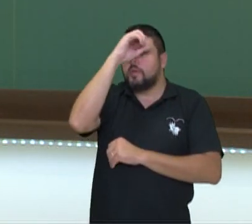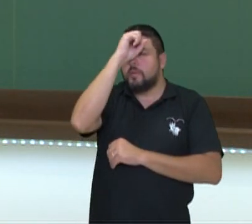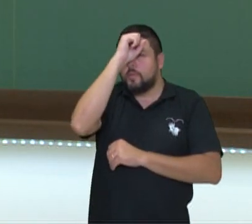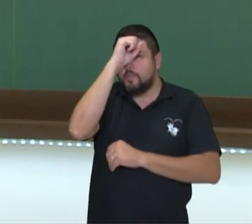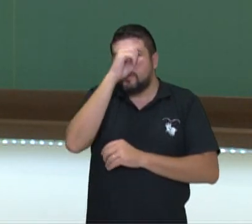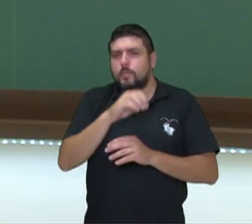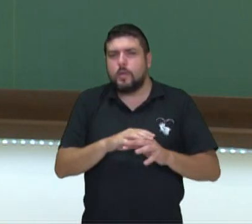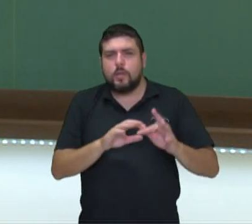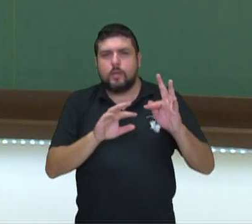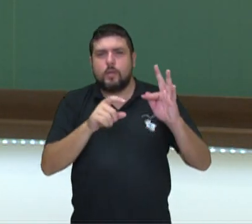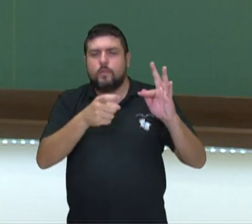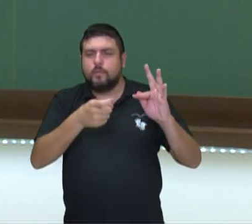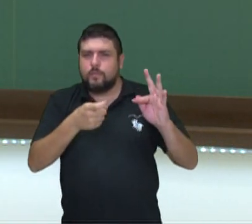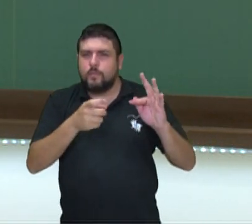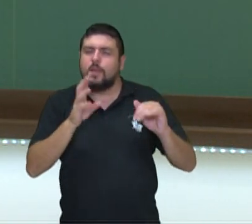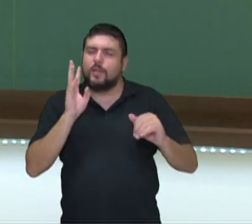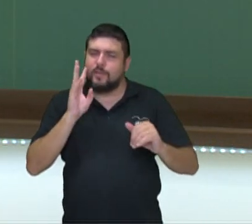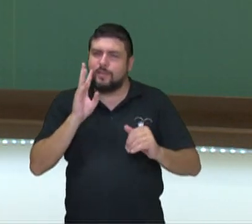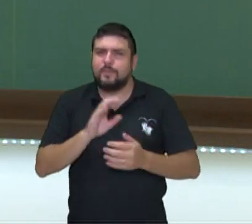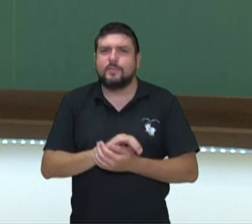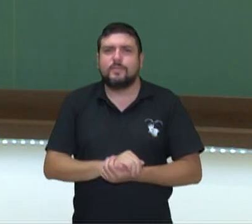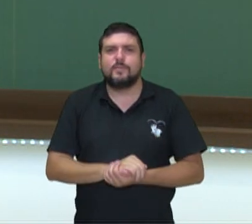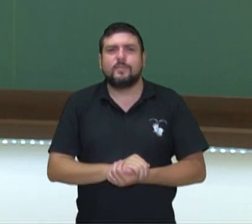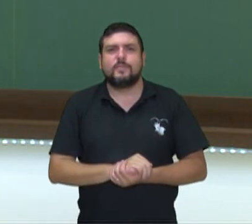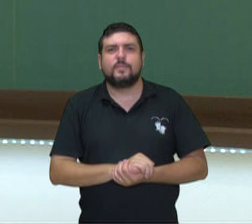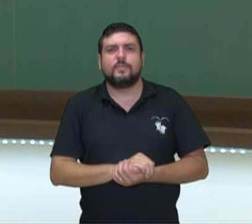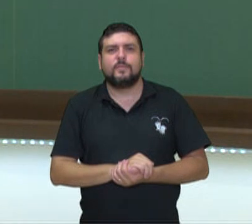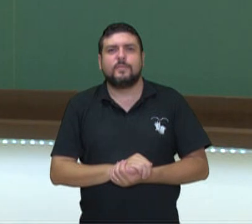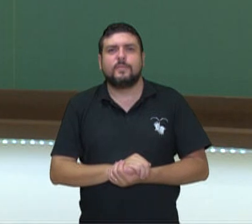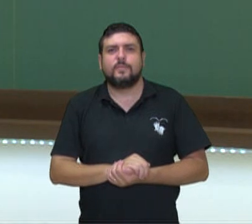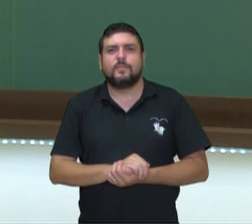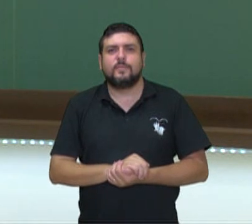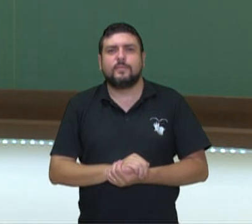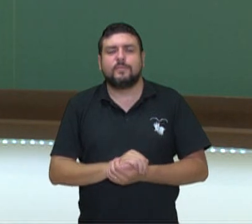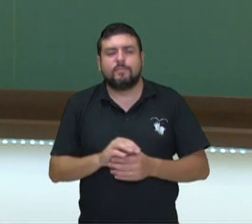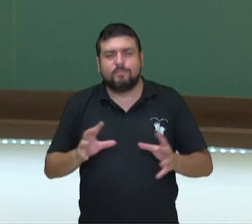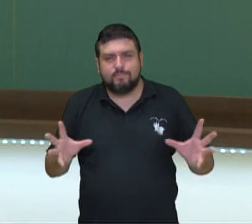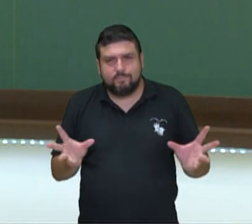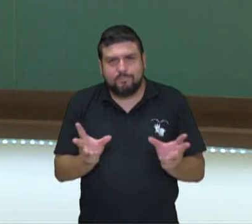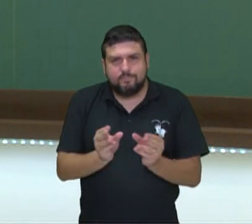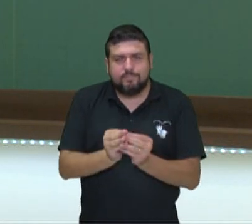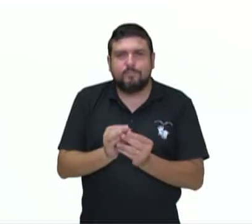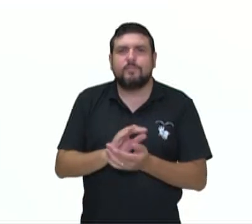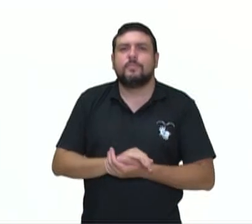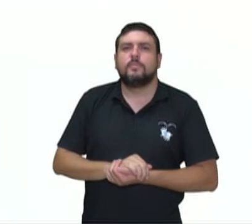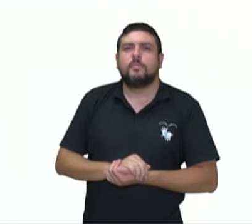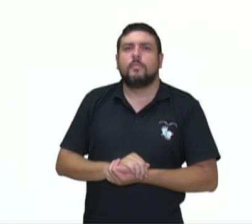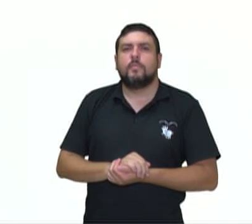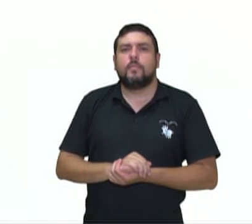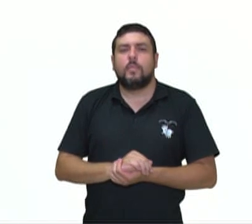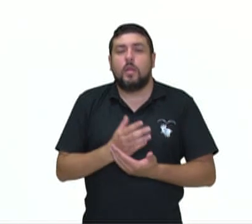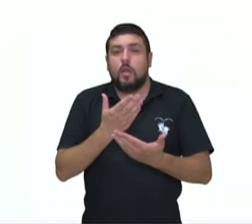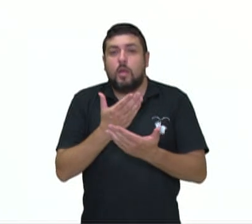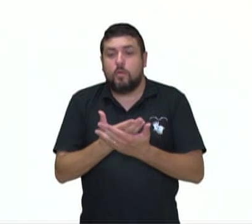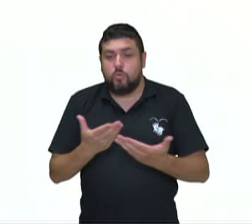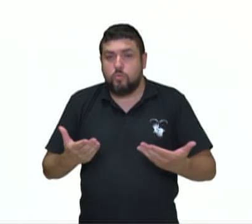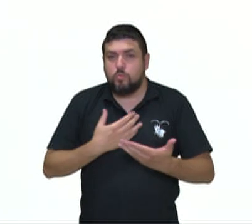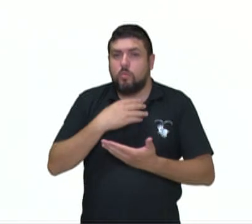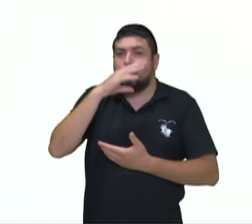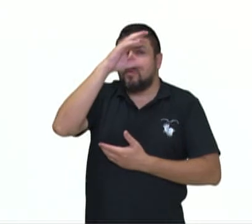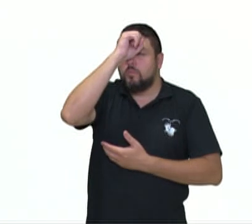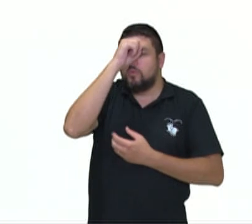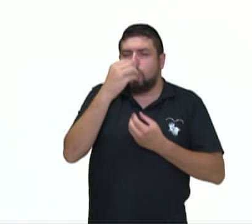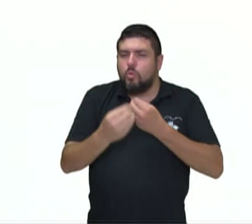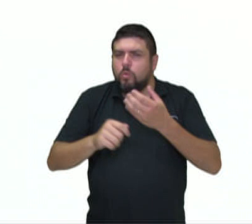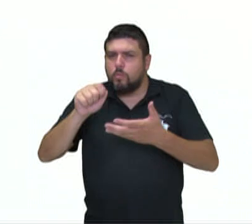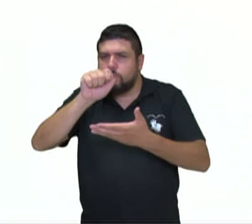funções. Pode ser uma atividade bem legal, não é? Nessa aula, nós vimos então como escrever a lei de formação de uma